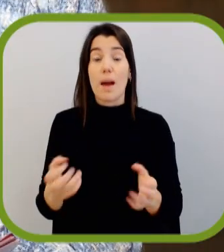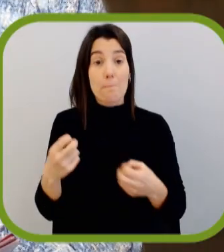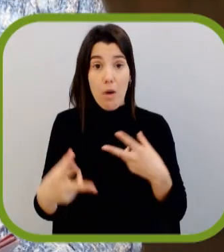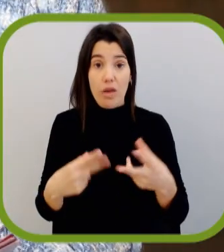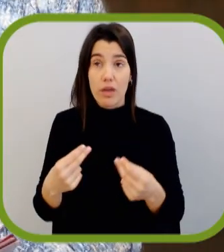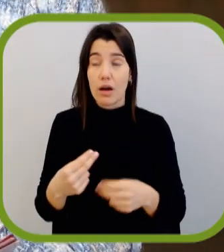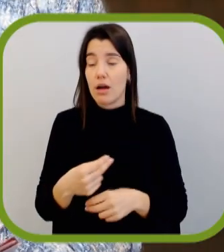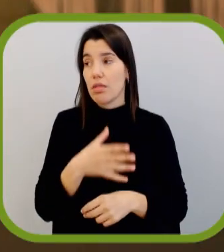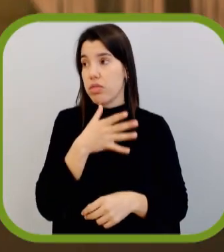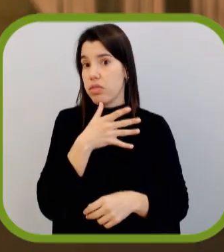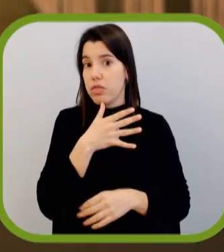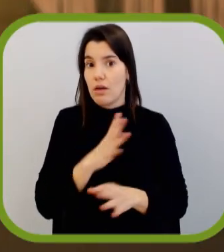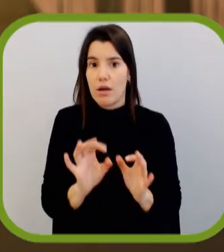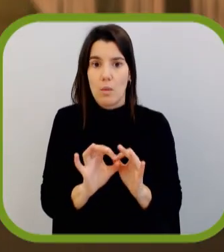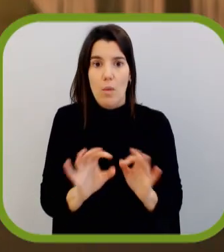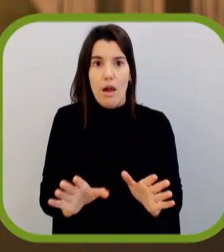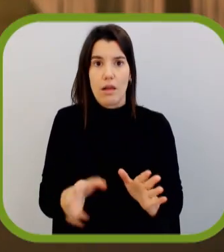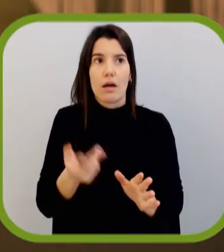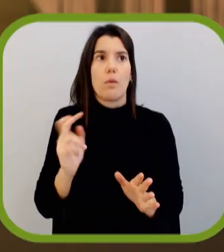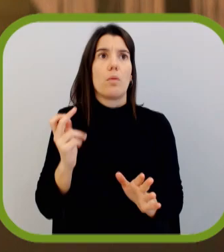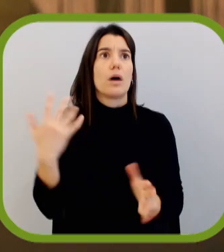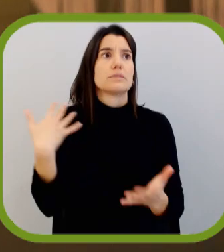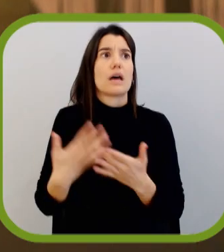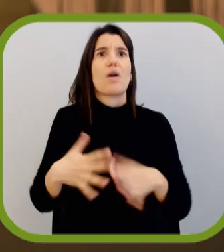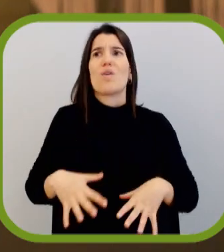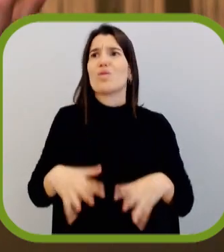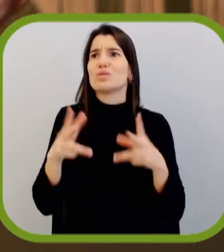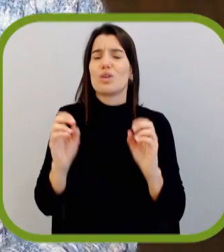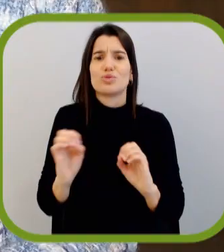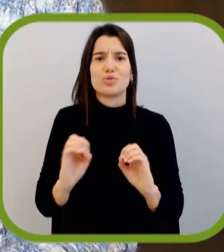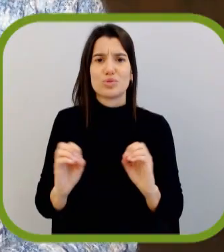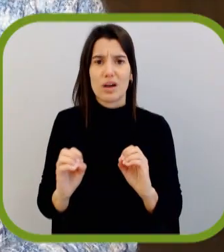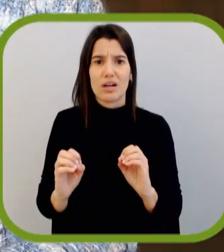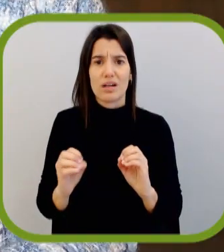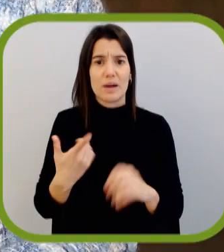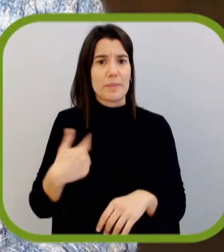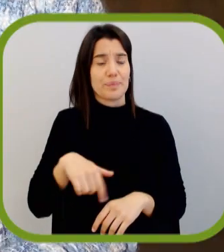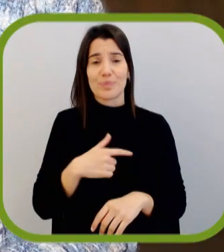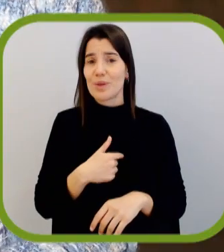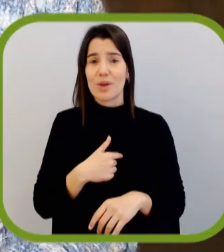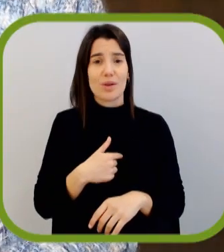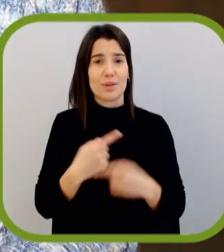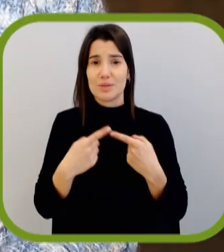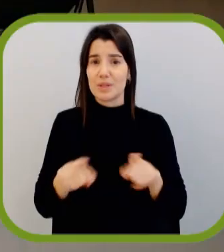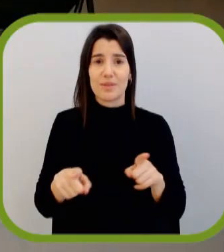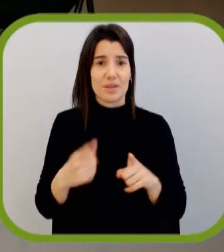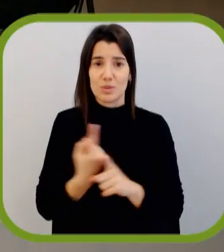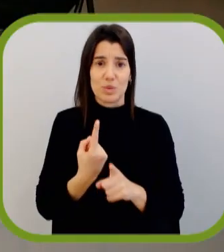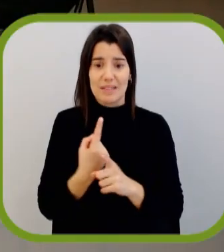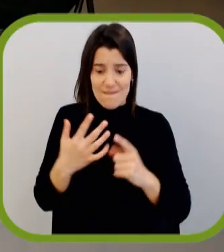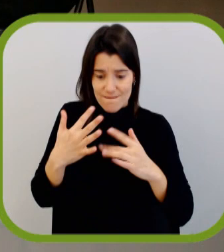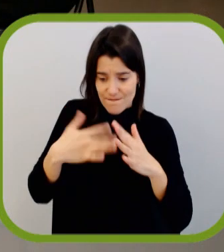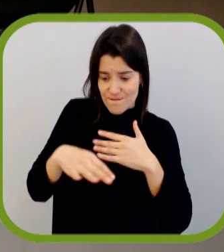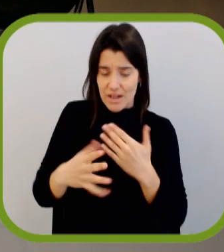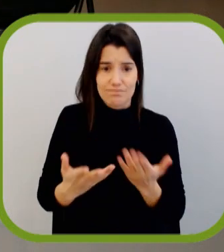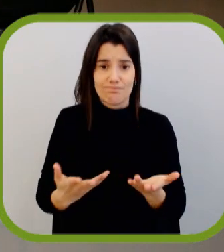por exemplo, é uma desgraça. É igual há quanto tempo? Não há evolução. Nós já não somos aquele que fazemos